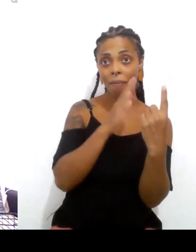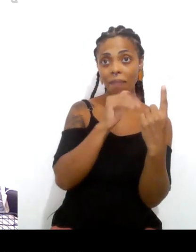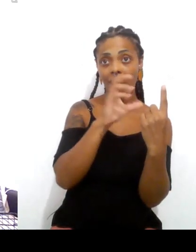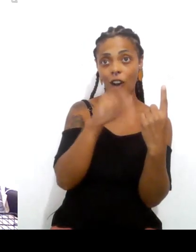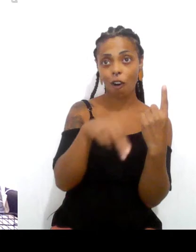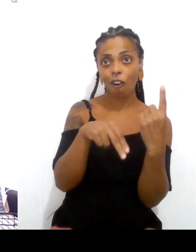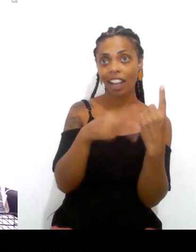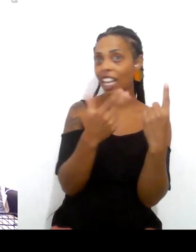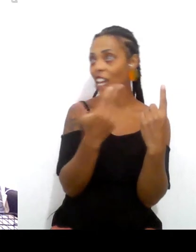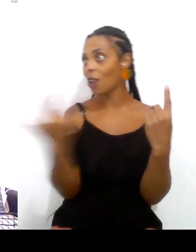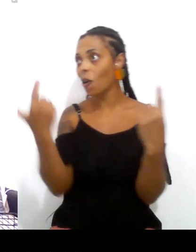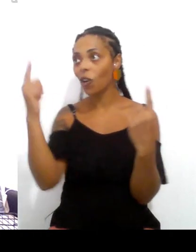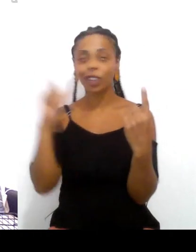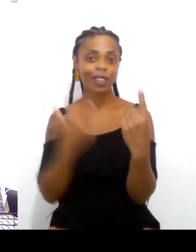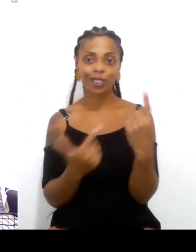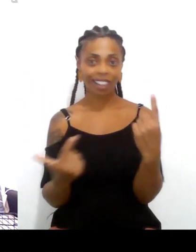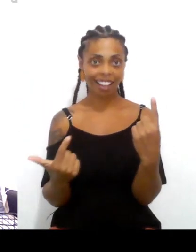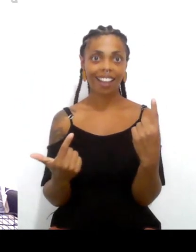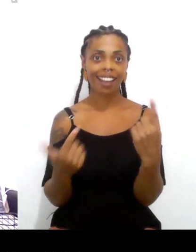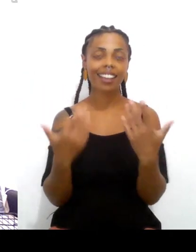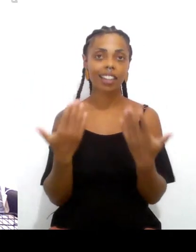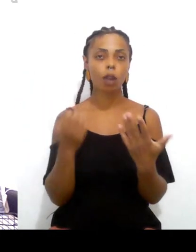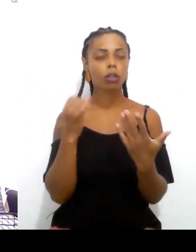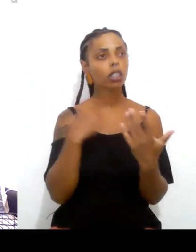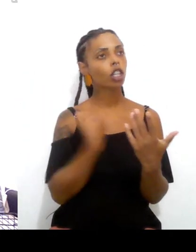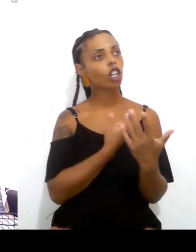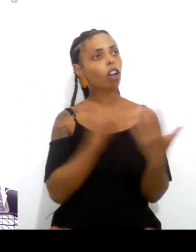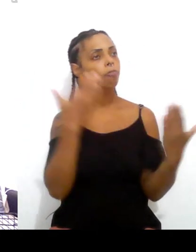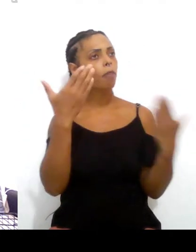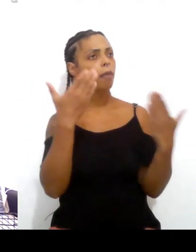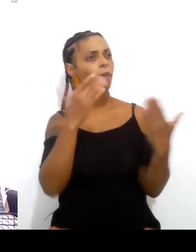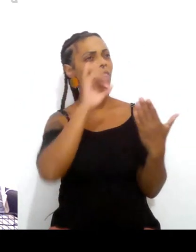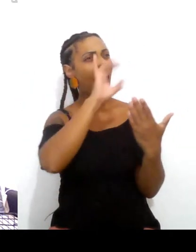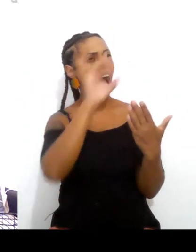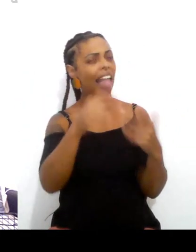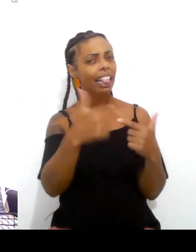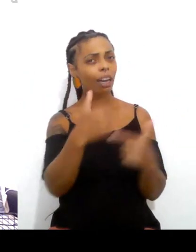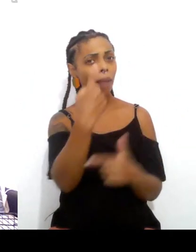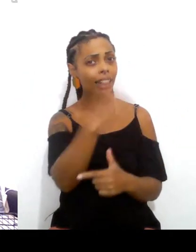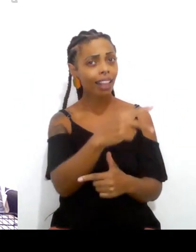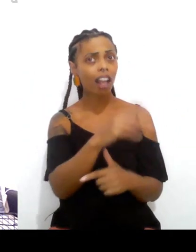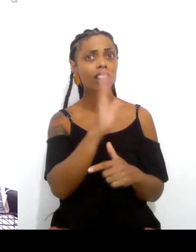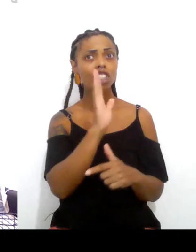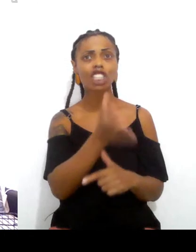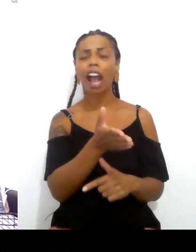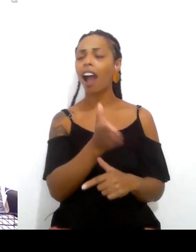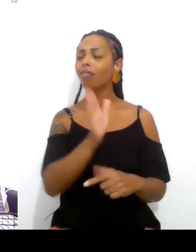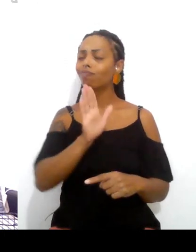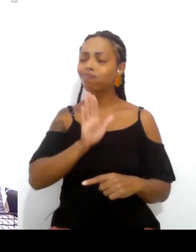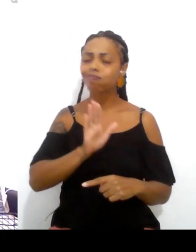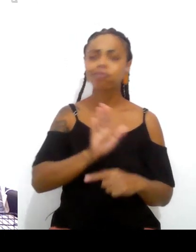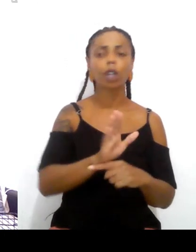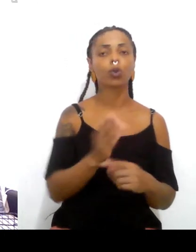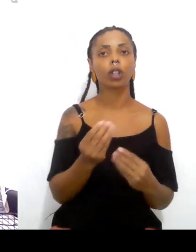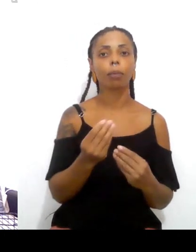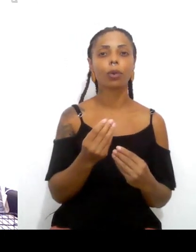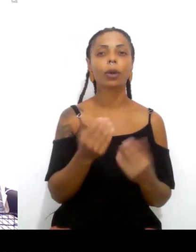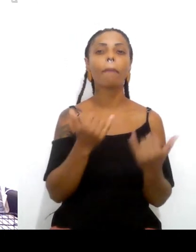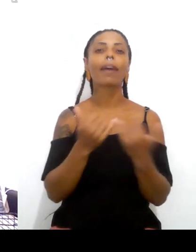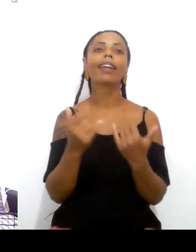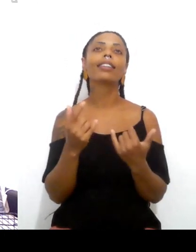se nós analisarmos cada uma das suas obras Eu acho que isso já contribui demasiadamente seria muito simplista